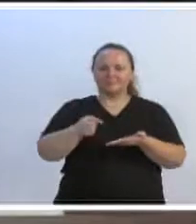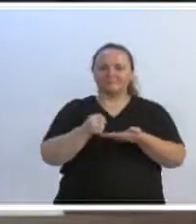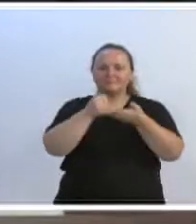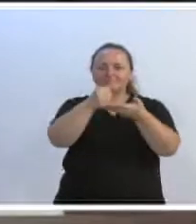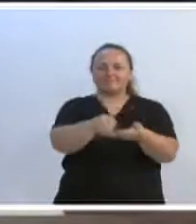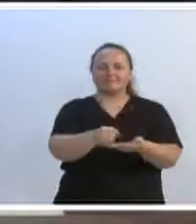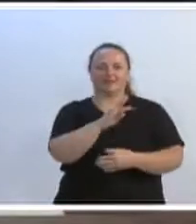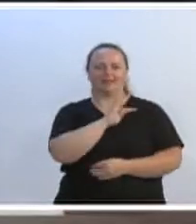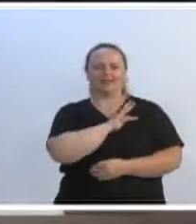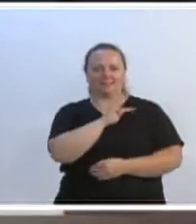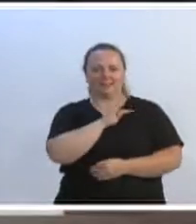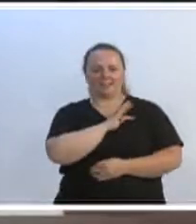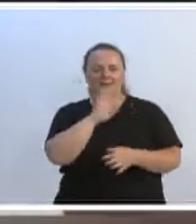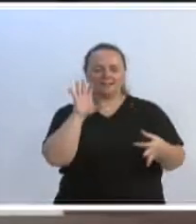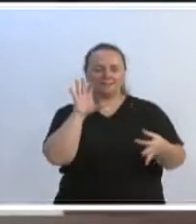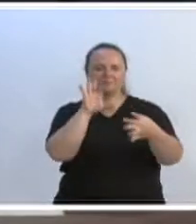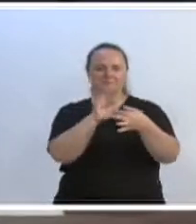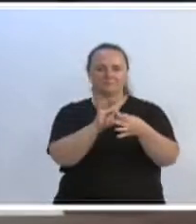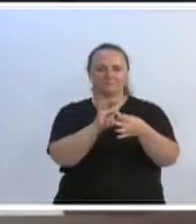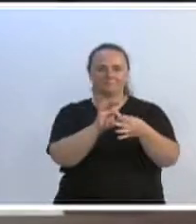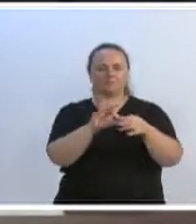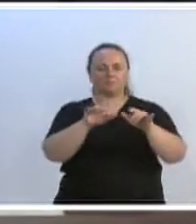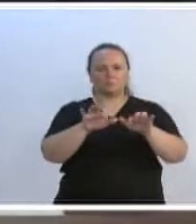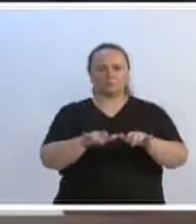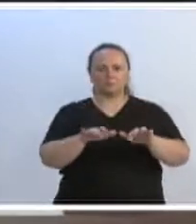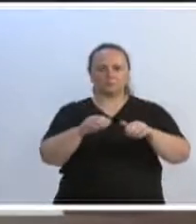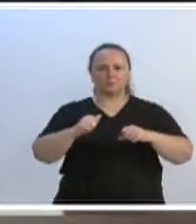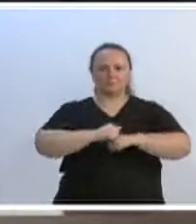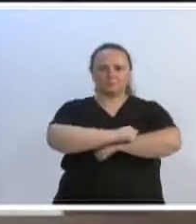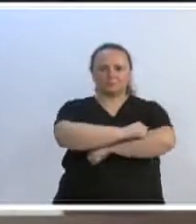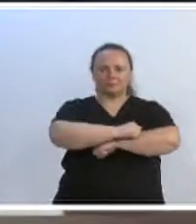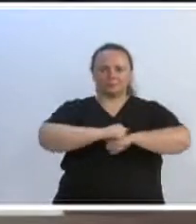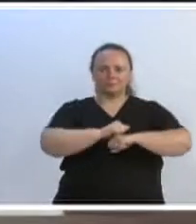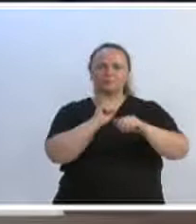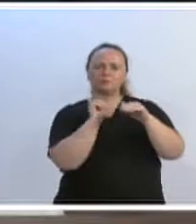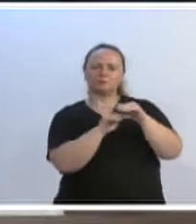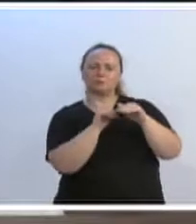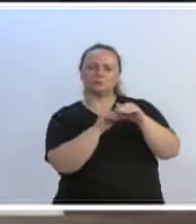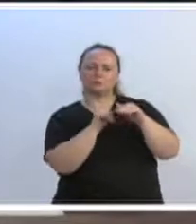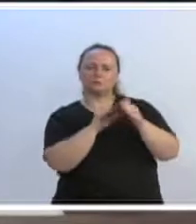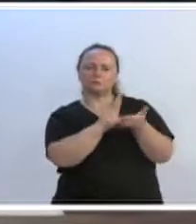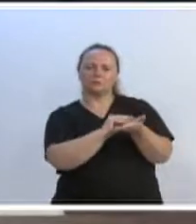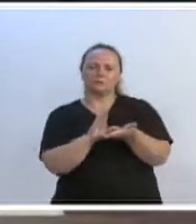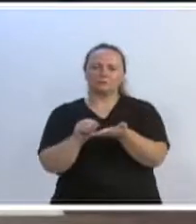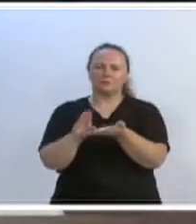meu parceiro de muitos e muitos anos. Muito obrigada a todos.